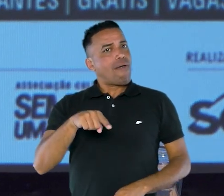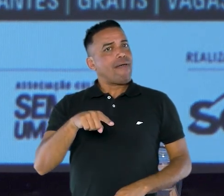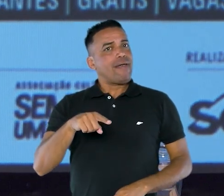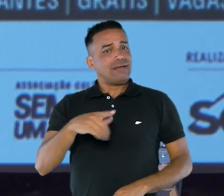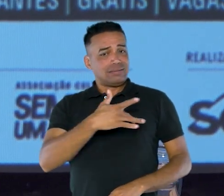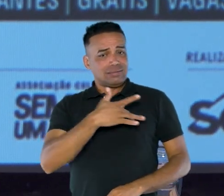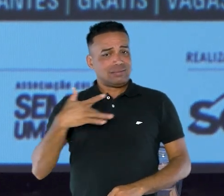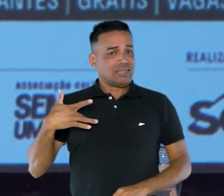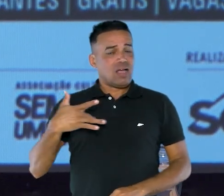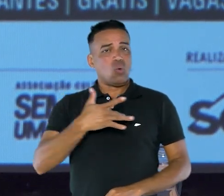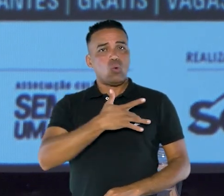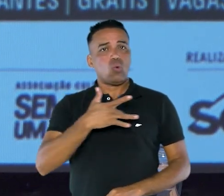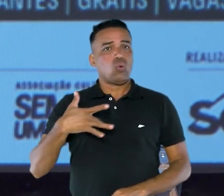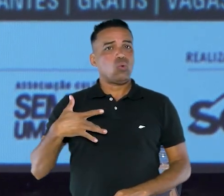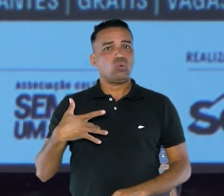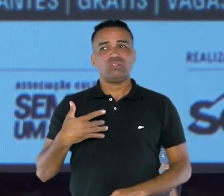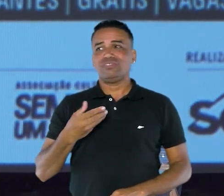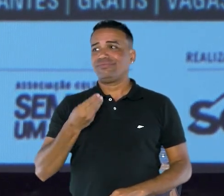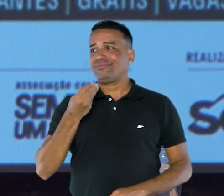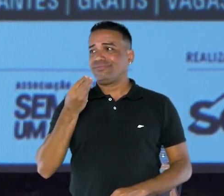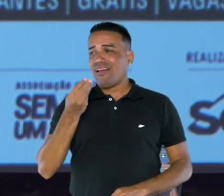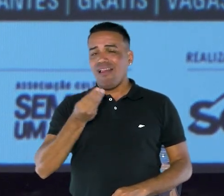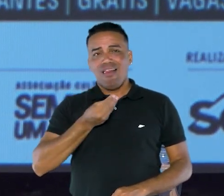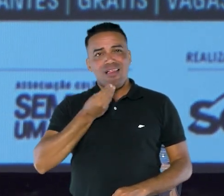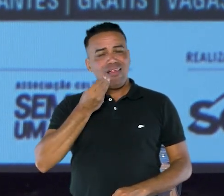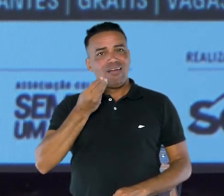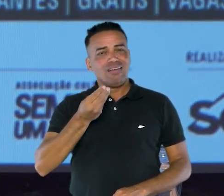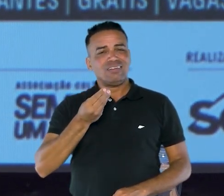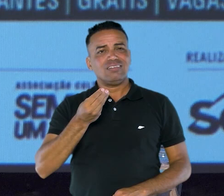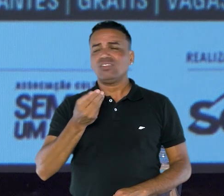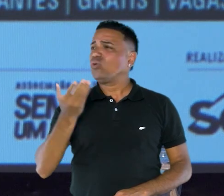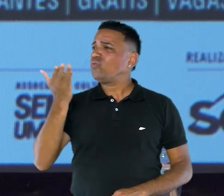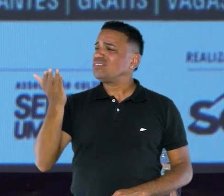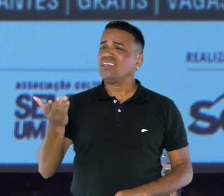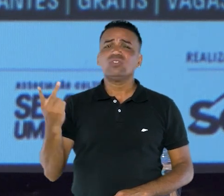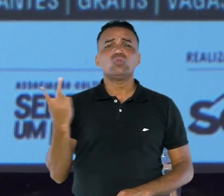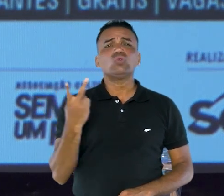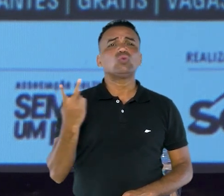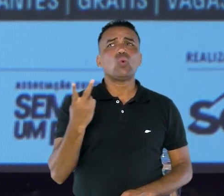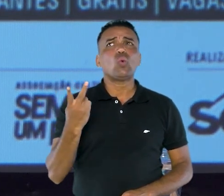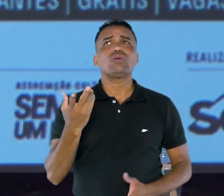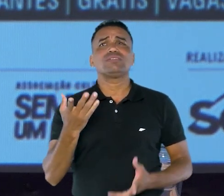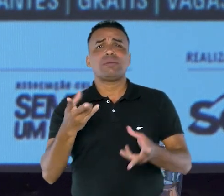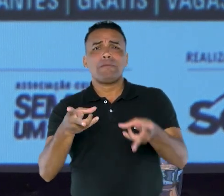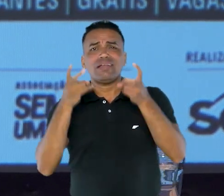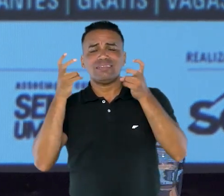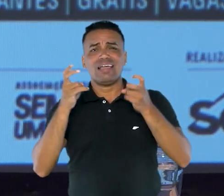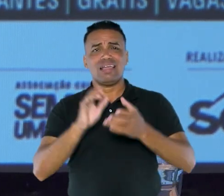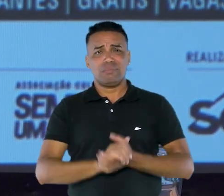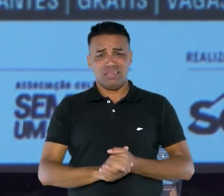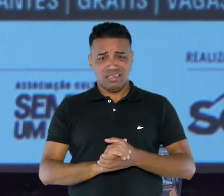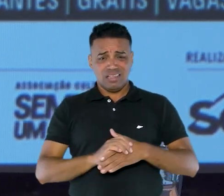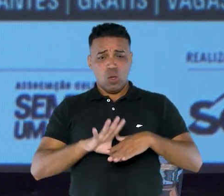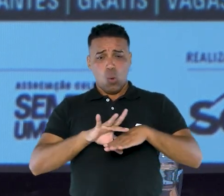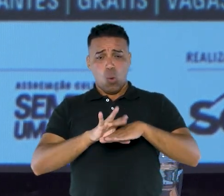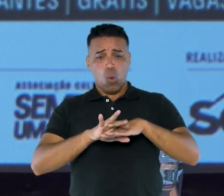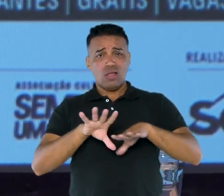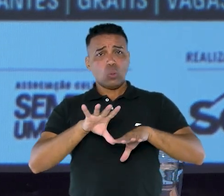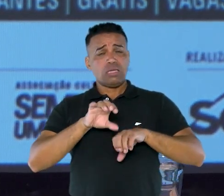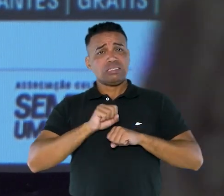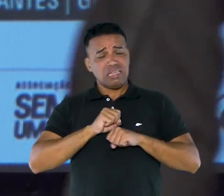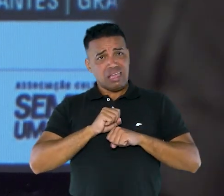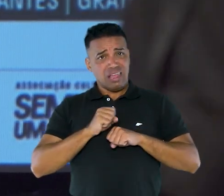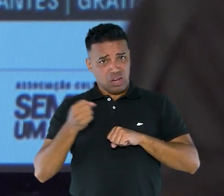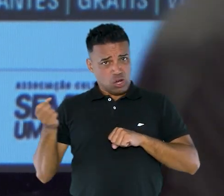parece que a saúde está cada vez mais distante. Como isso toca vocês? De fato, parece que adoecer é o novo normal,